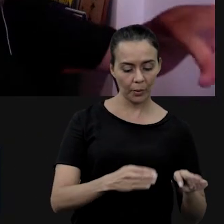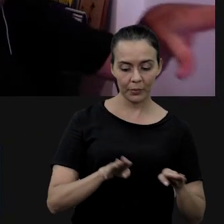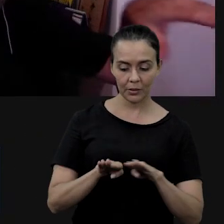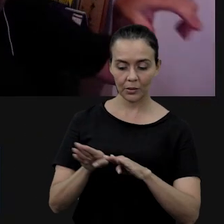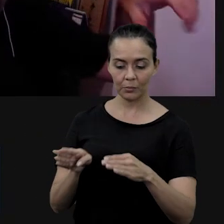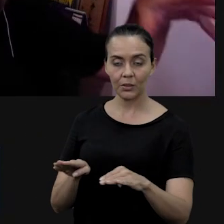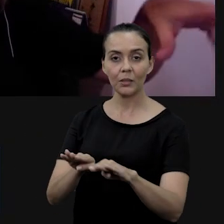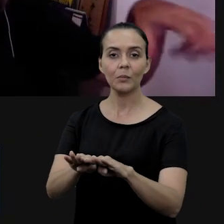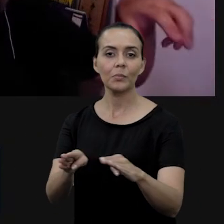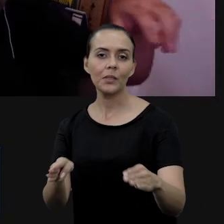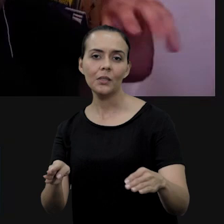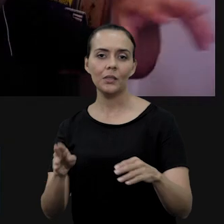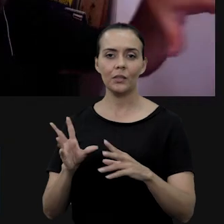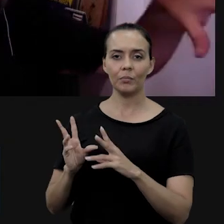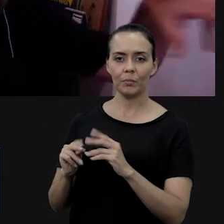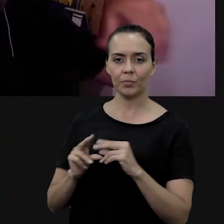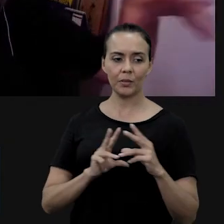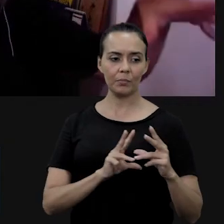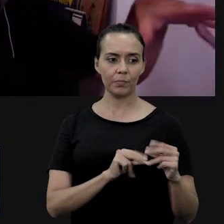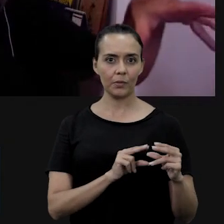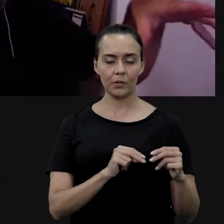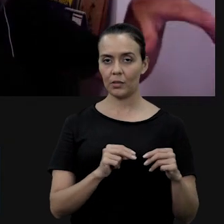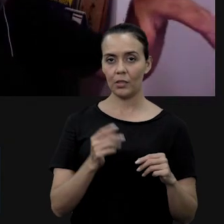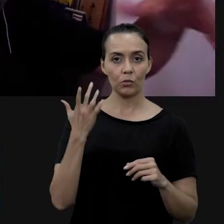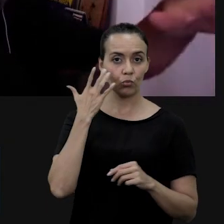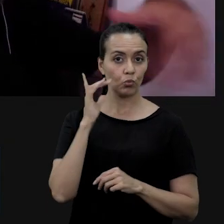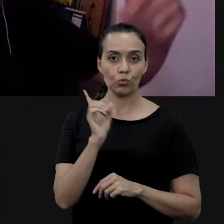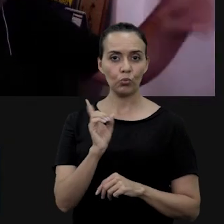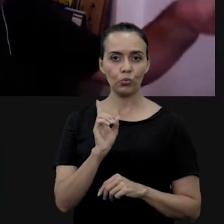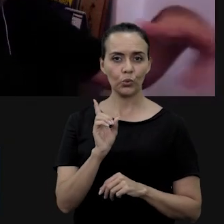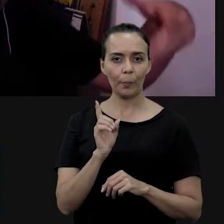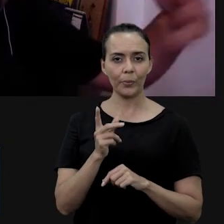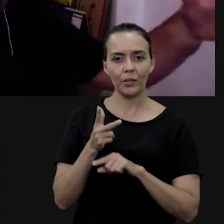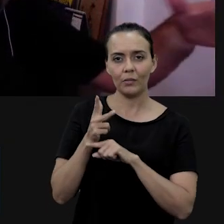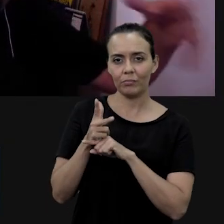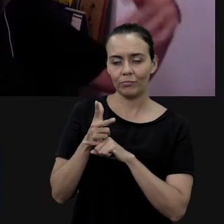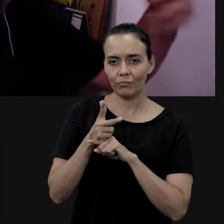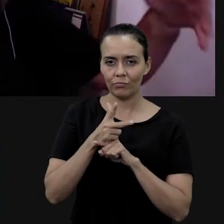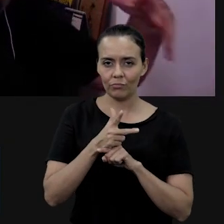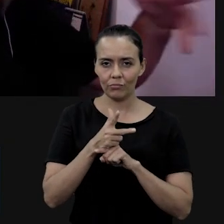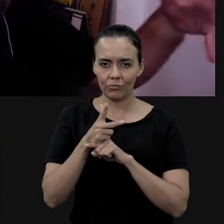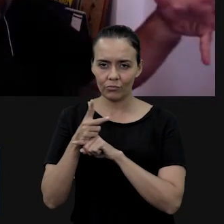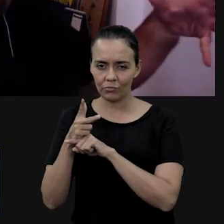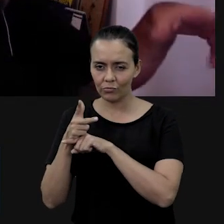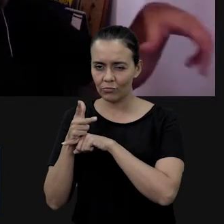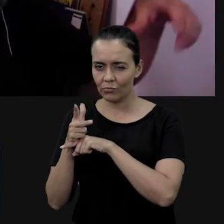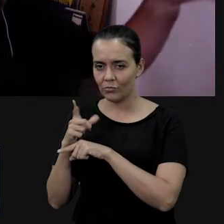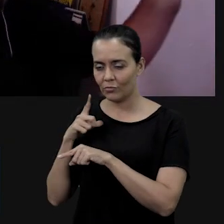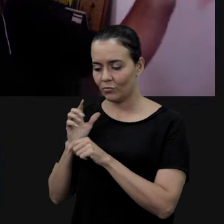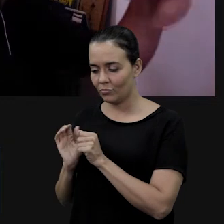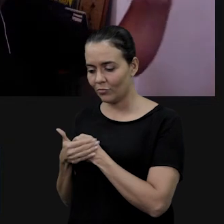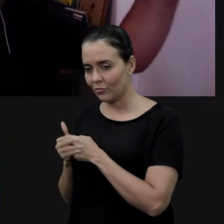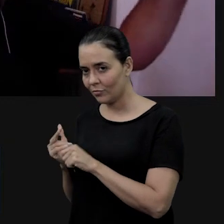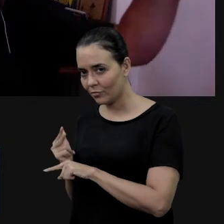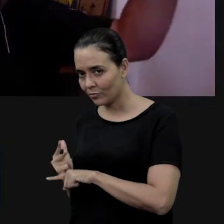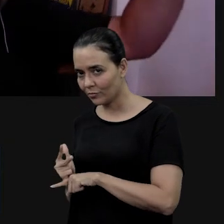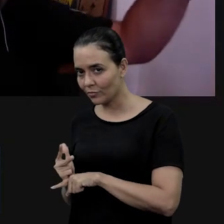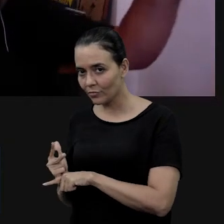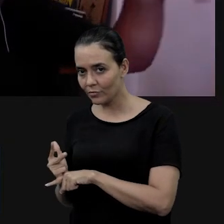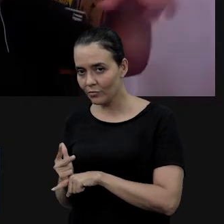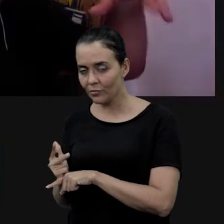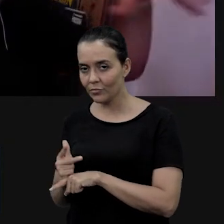e haviam algumas mesas ali competindo entre si, sem saber que estavam sendo ouvidas, então tinha um monte de